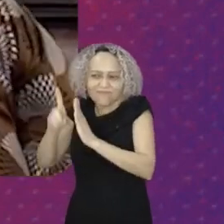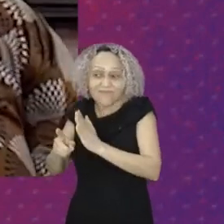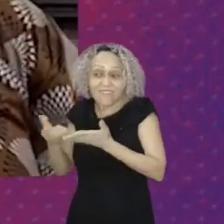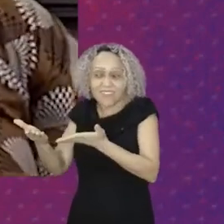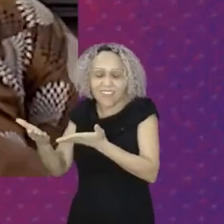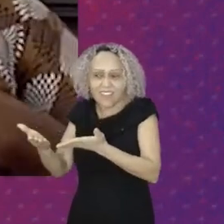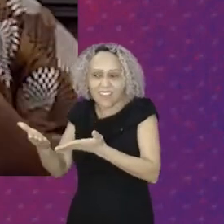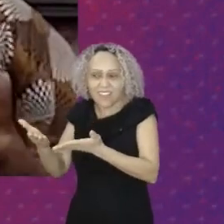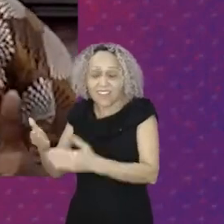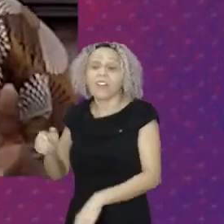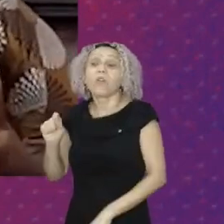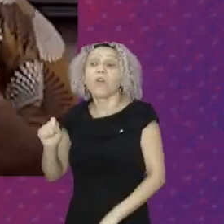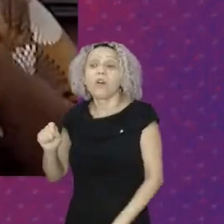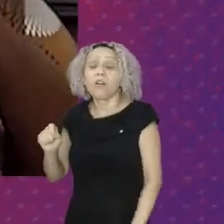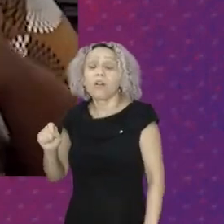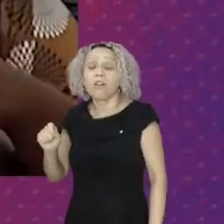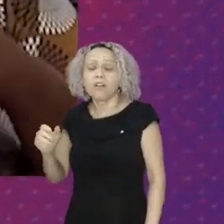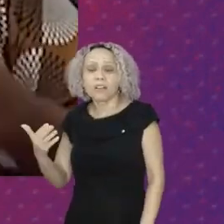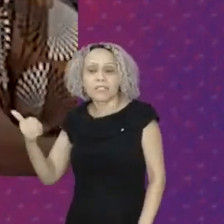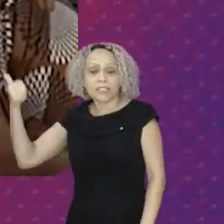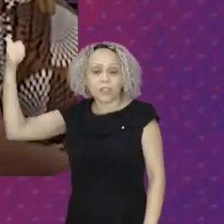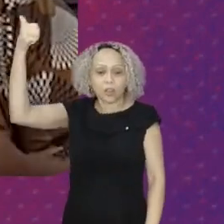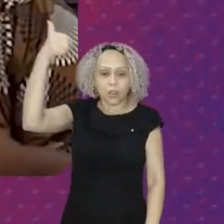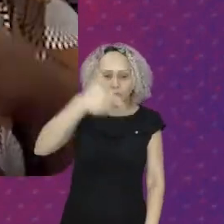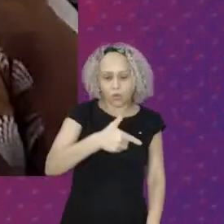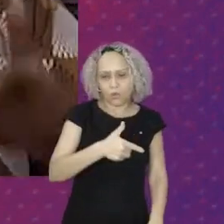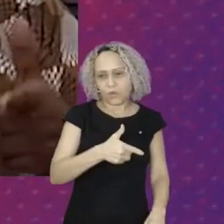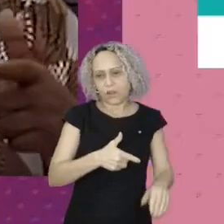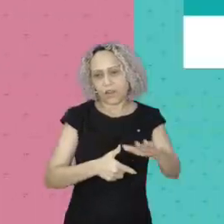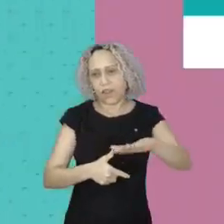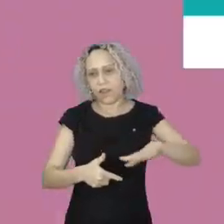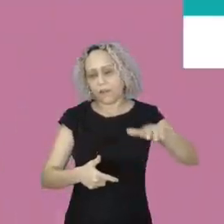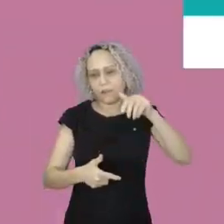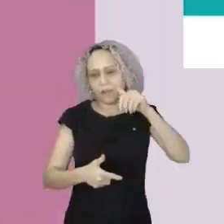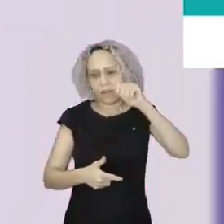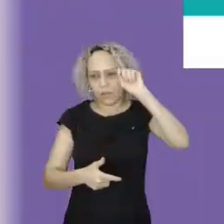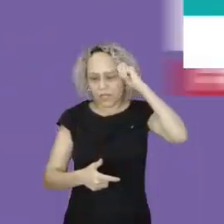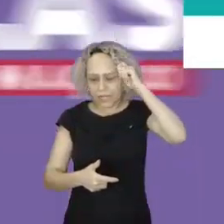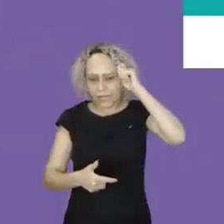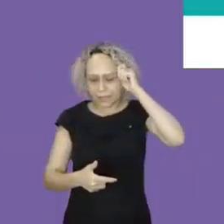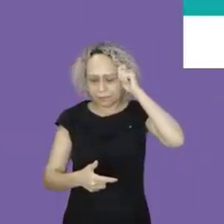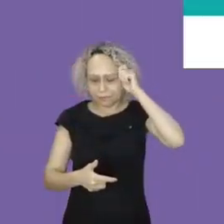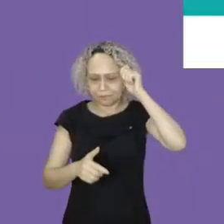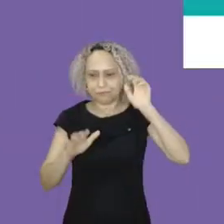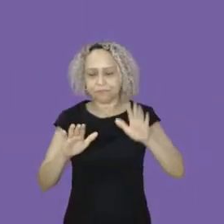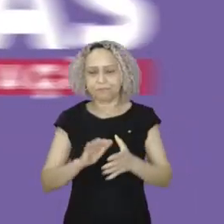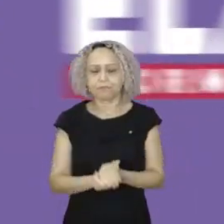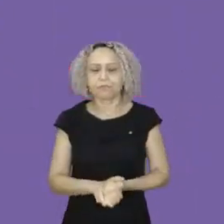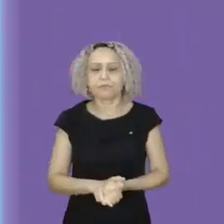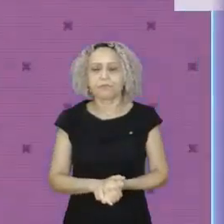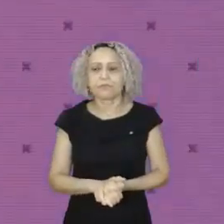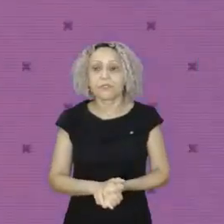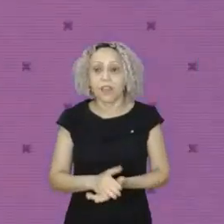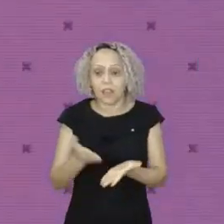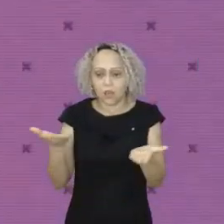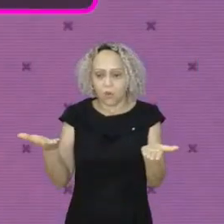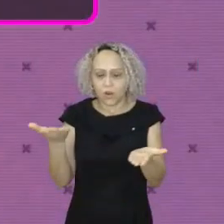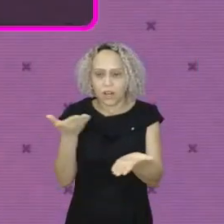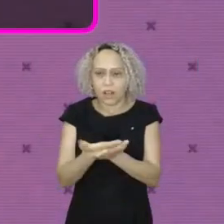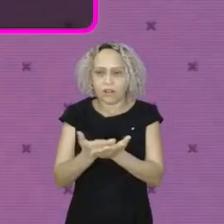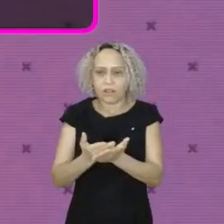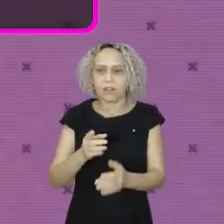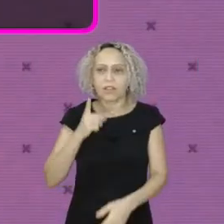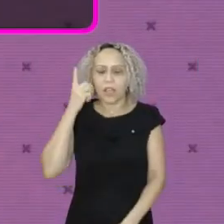um marco normativo e nós estamos disputando espaços de poder. Na aula de hoje, a